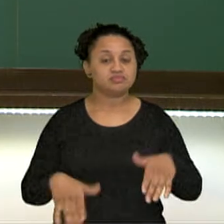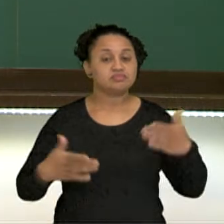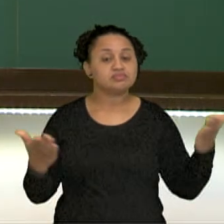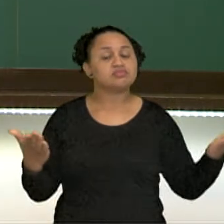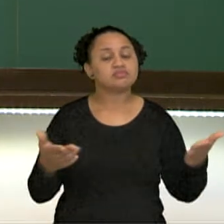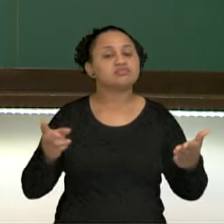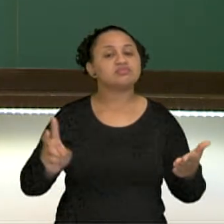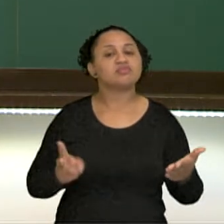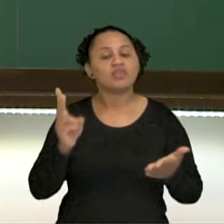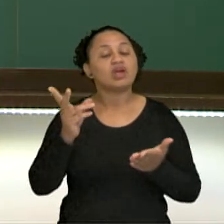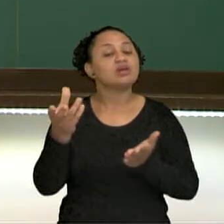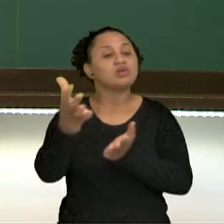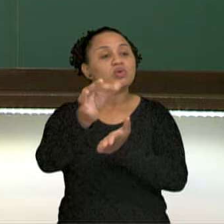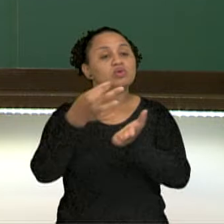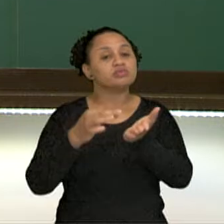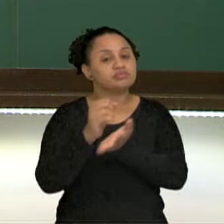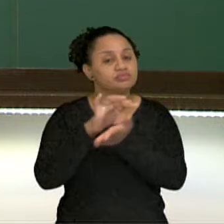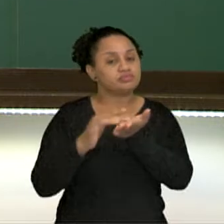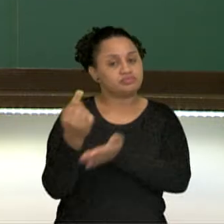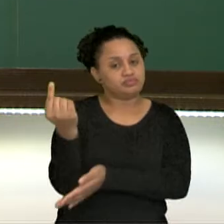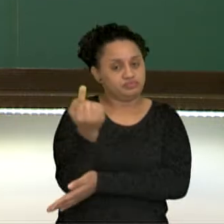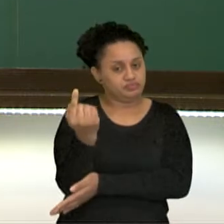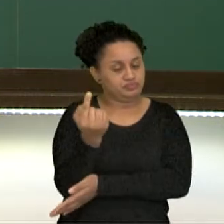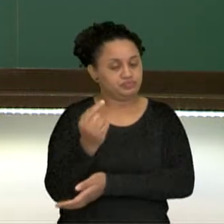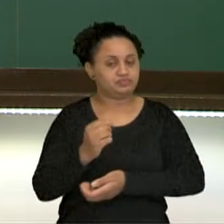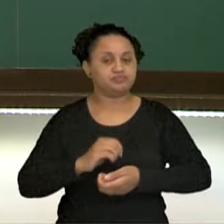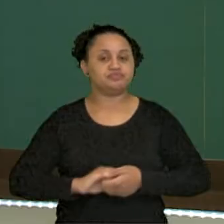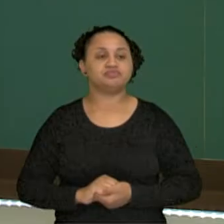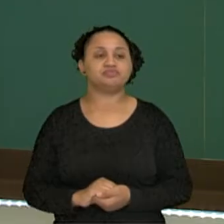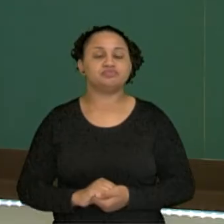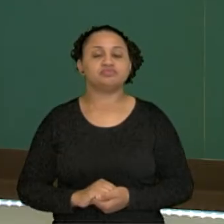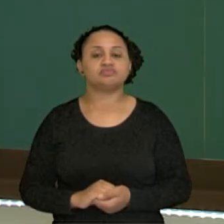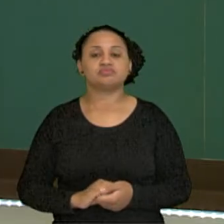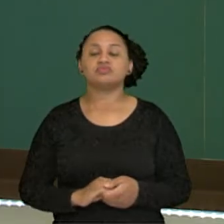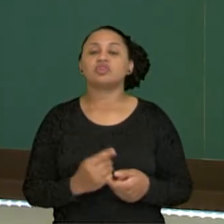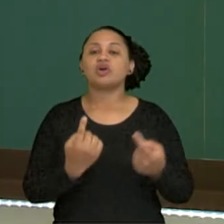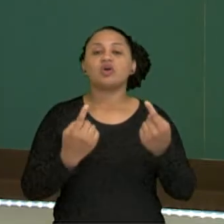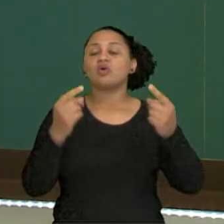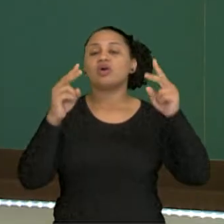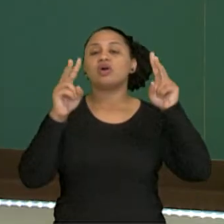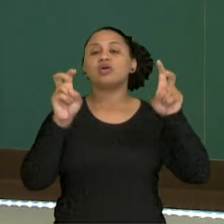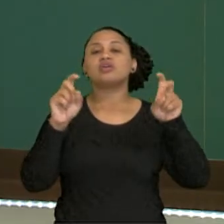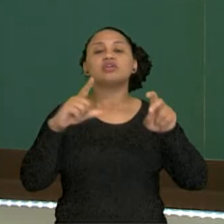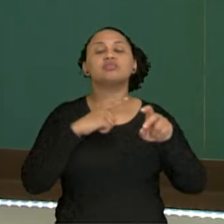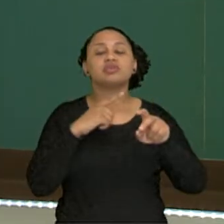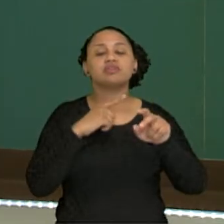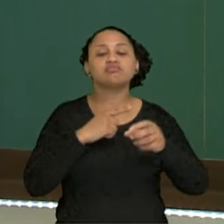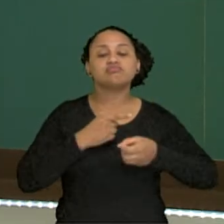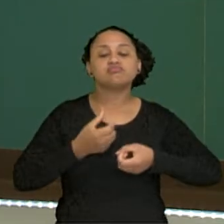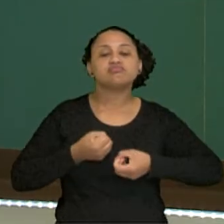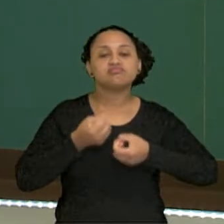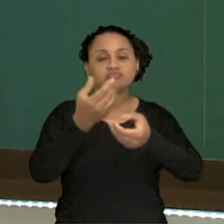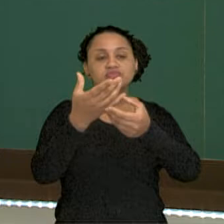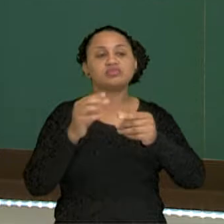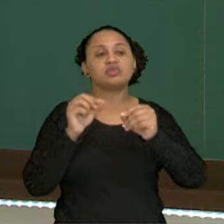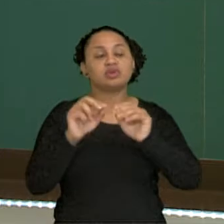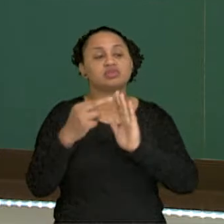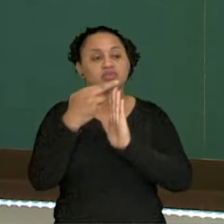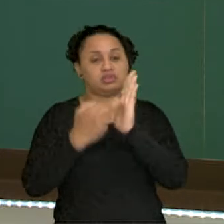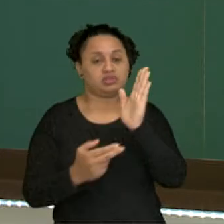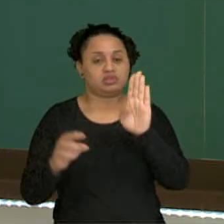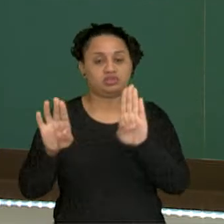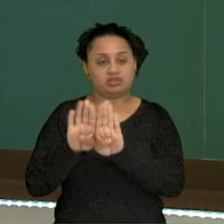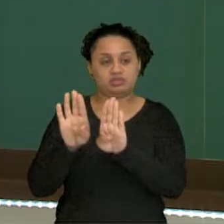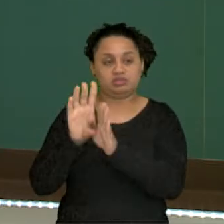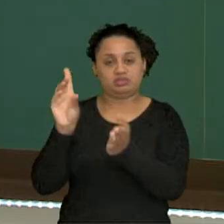Voltamos. Vamos para a correção da nossa atividade 1? Qual o assunto apresentado no depoimento, a